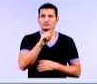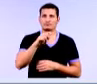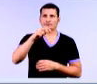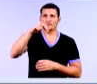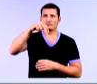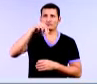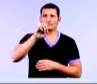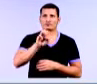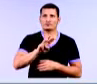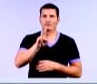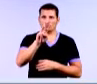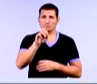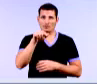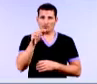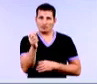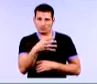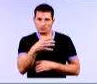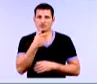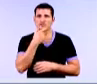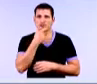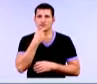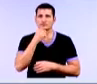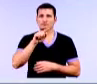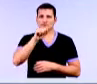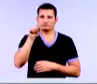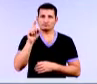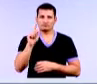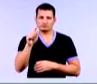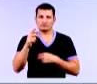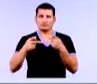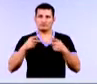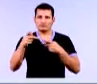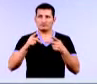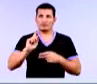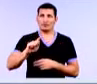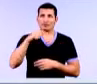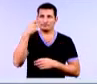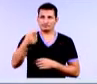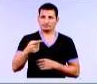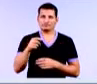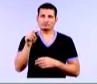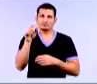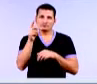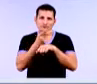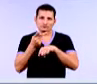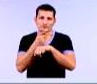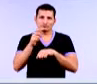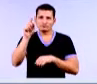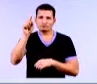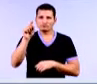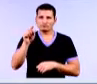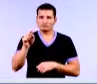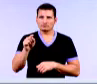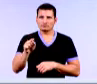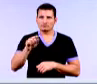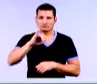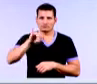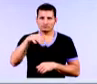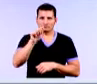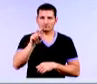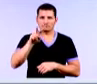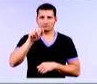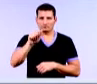inglês, Project. Depois disso, você vai atrás aqui, ó, de Java, dentre